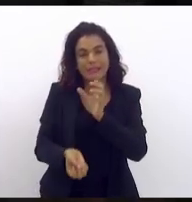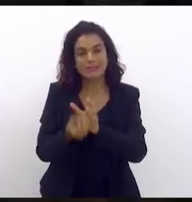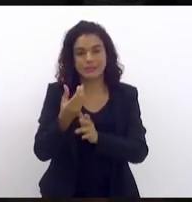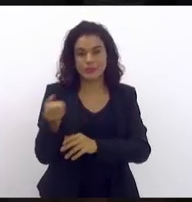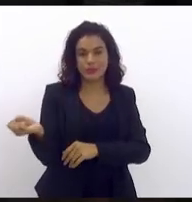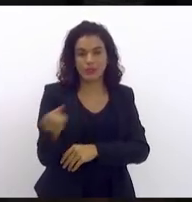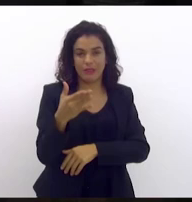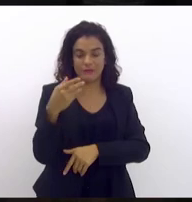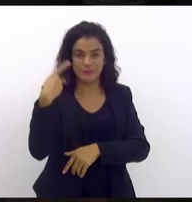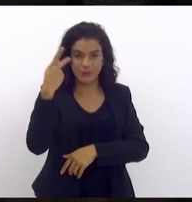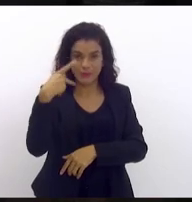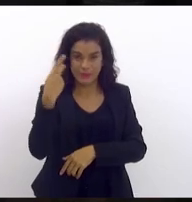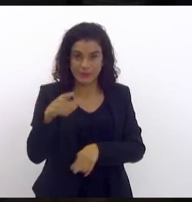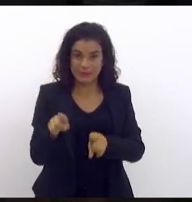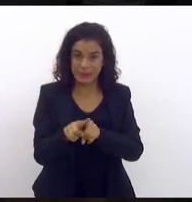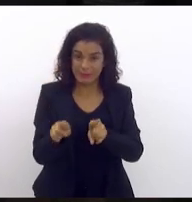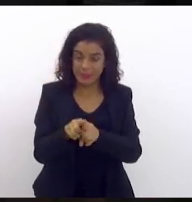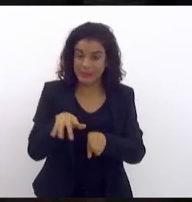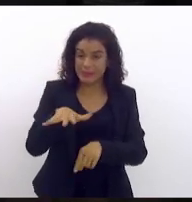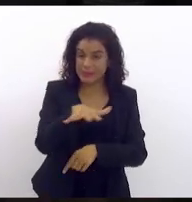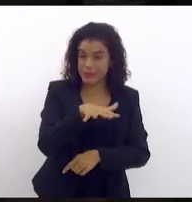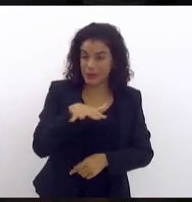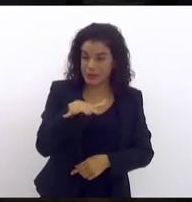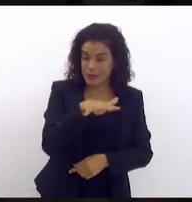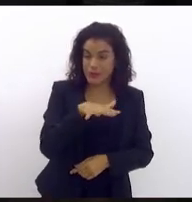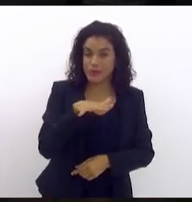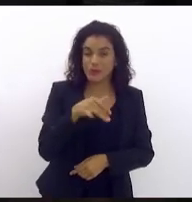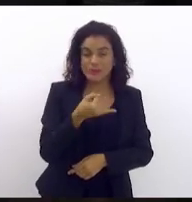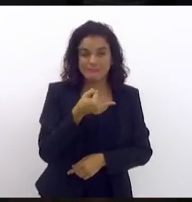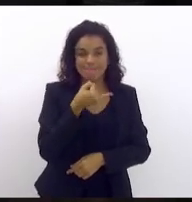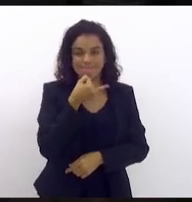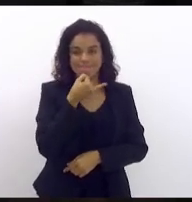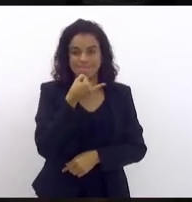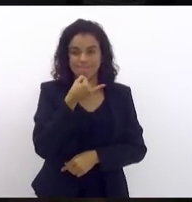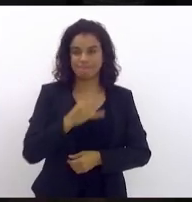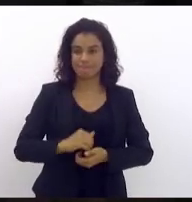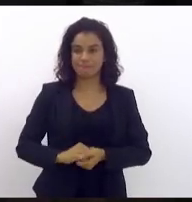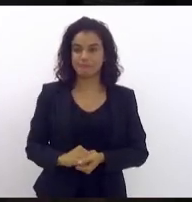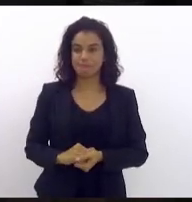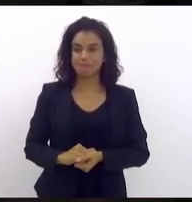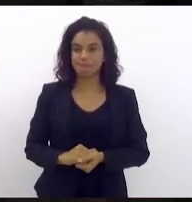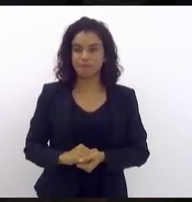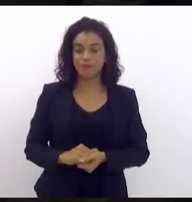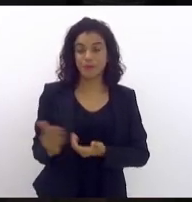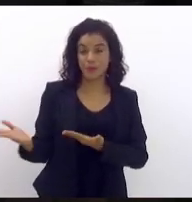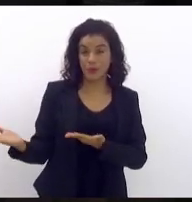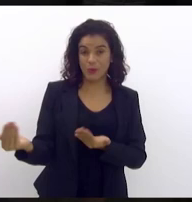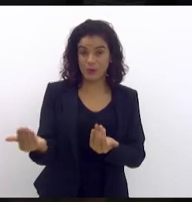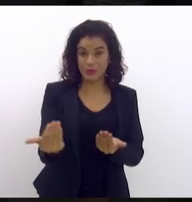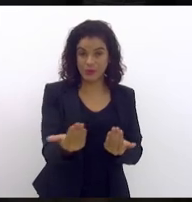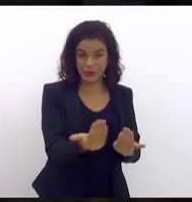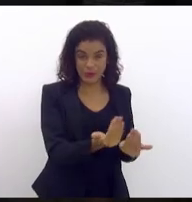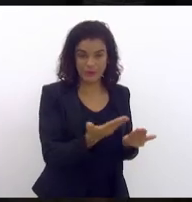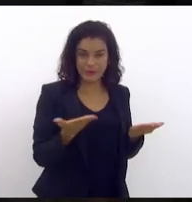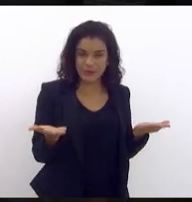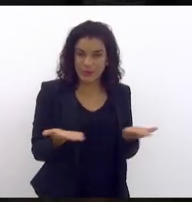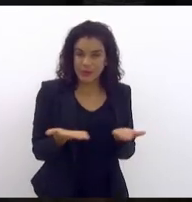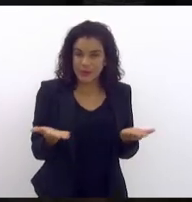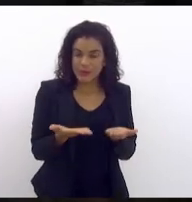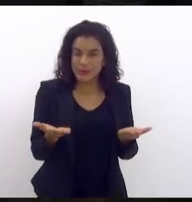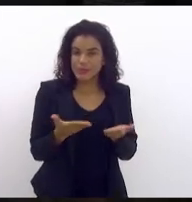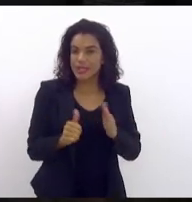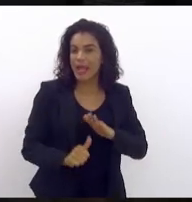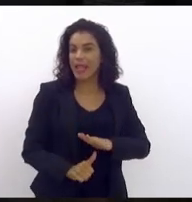extremos pode levar para situações lamentáveis os jovens de hoje são os